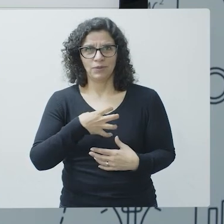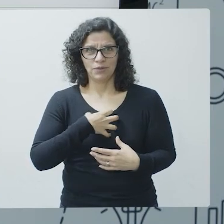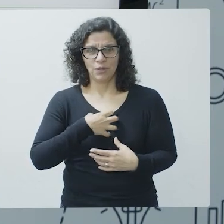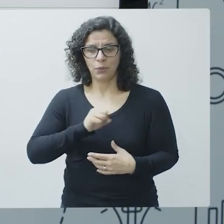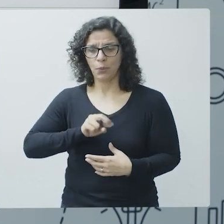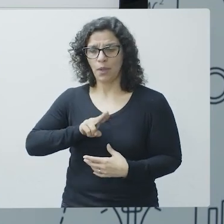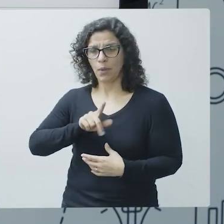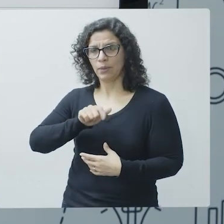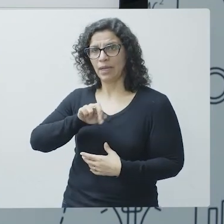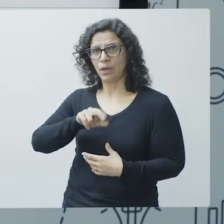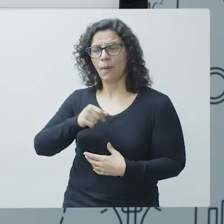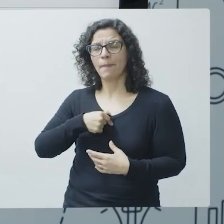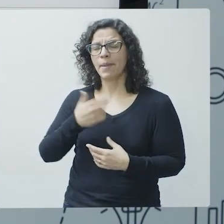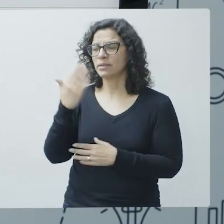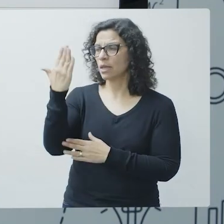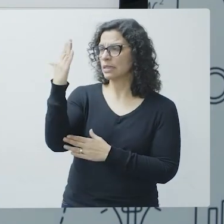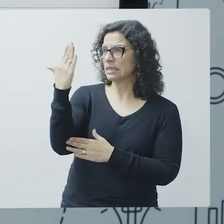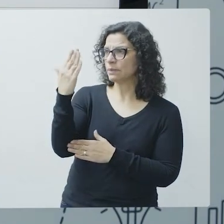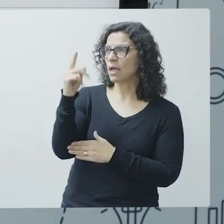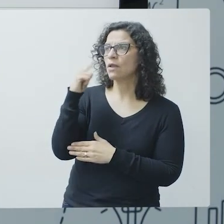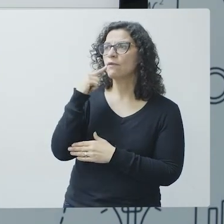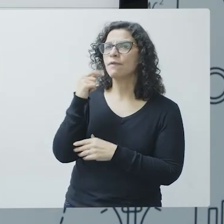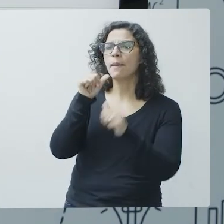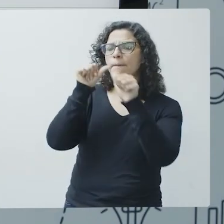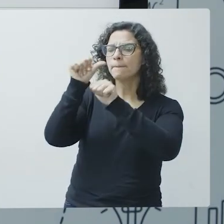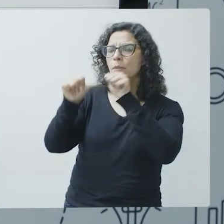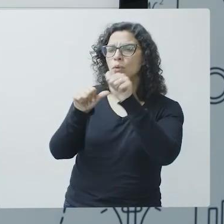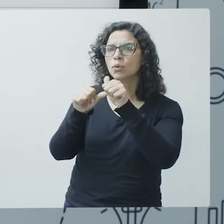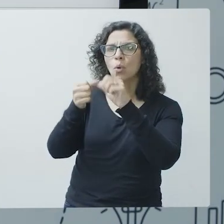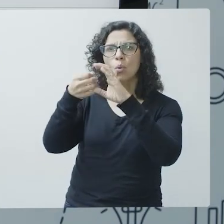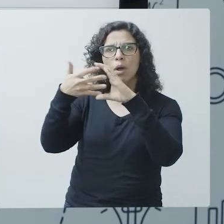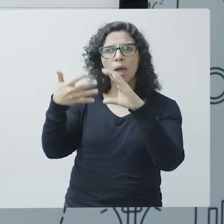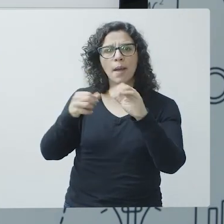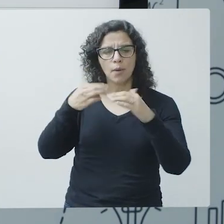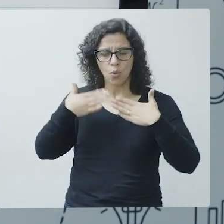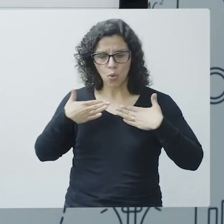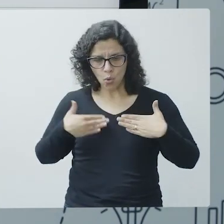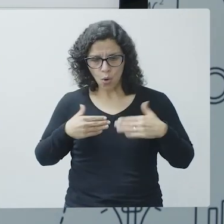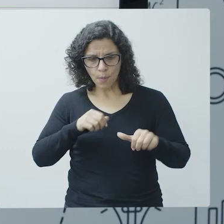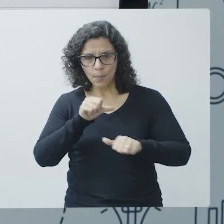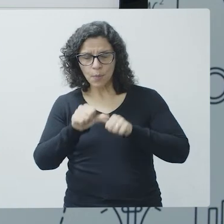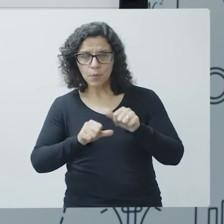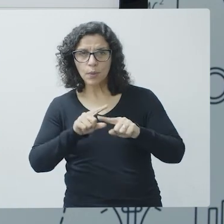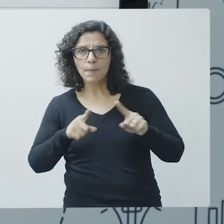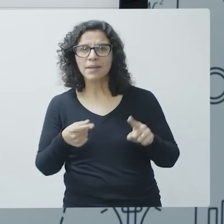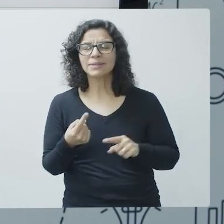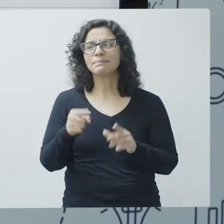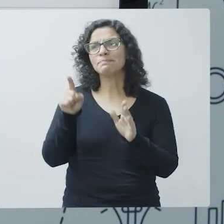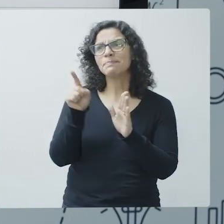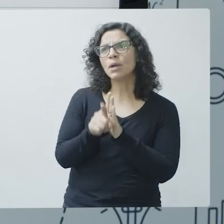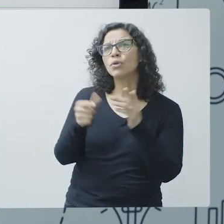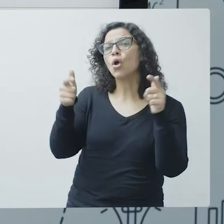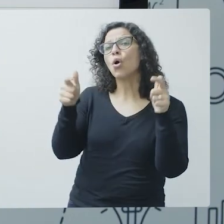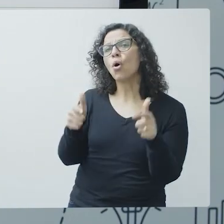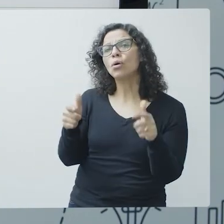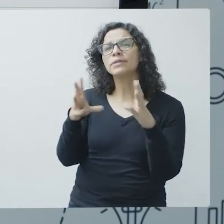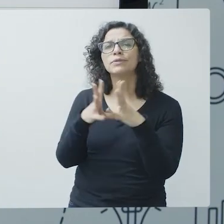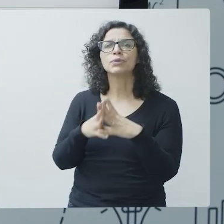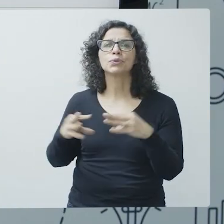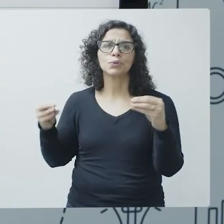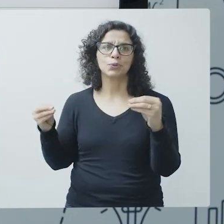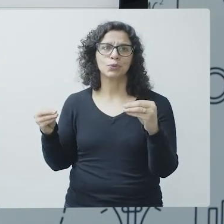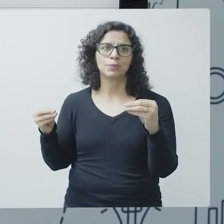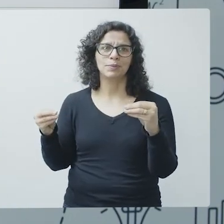lírico olha ali para o retrato, vê as suas mudanças físicas, mas ela se questiona: onde